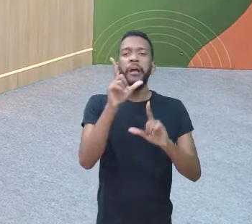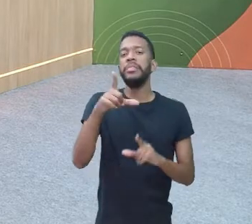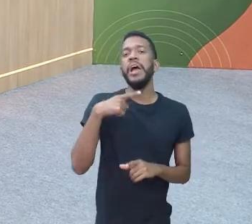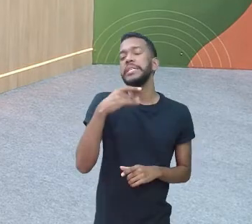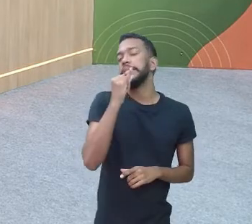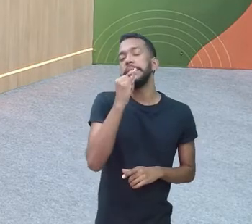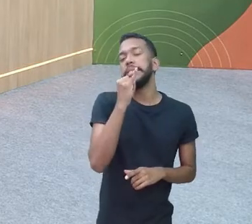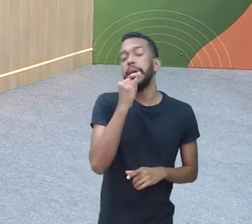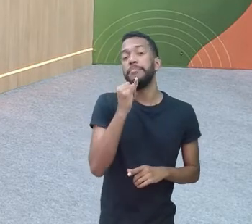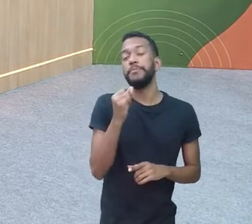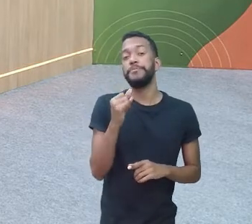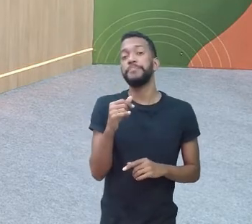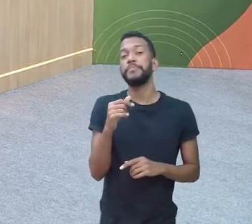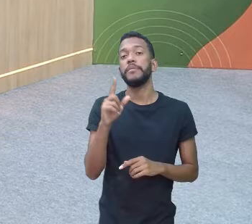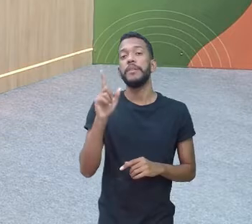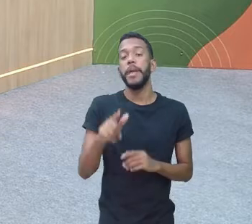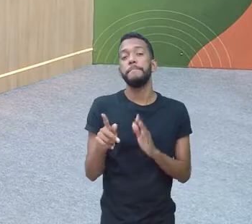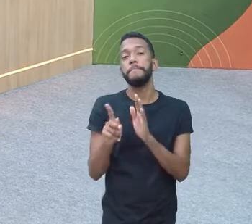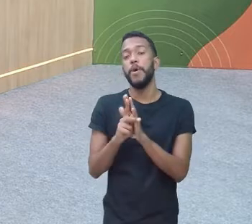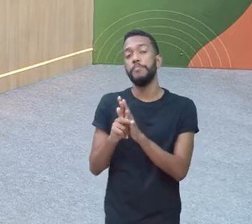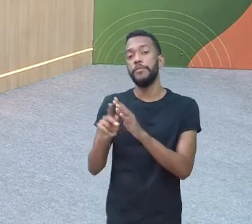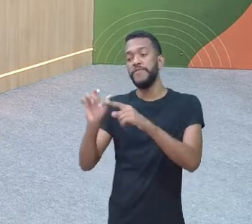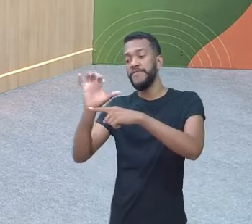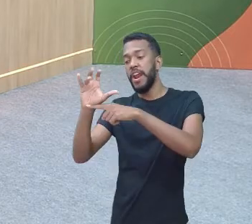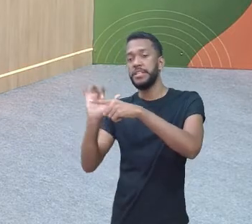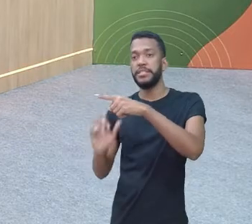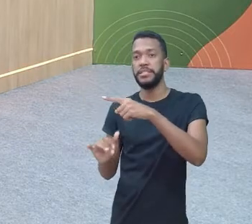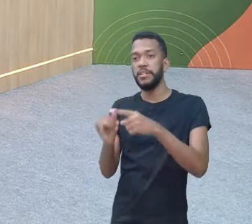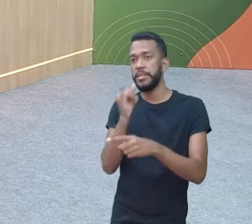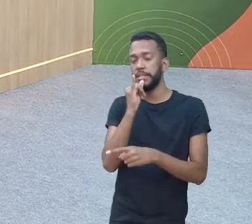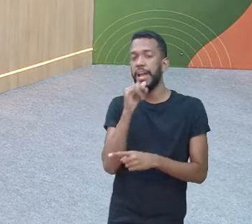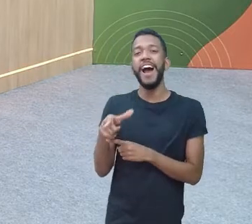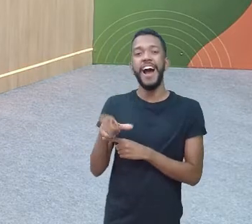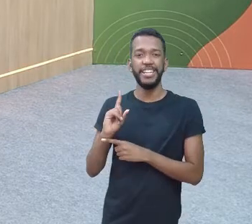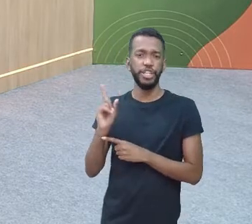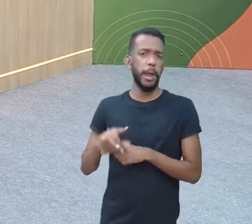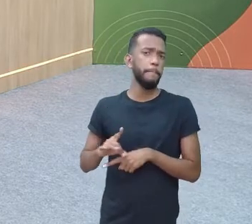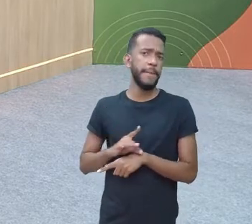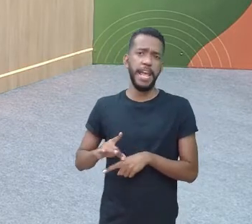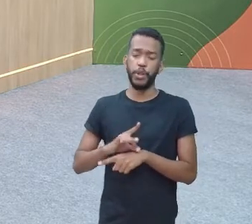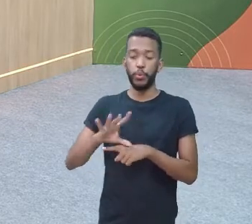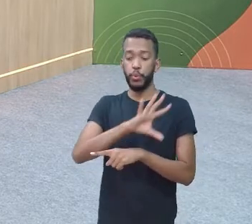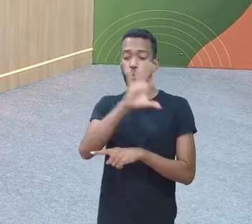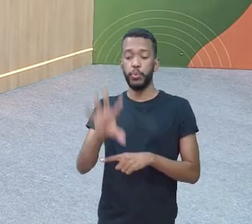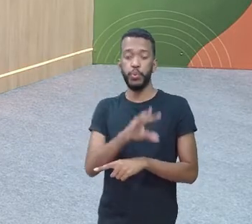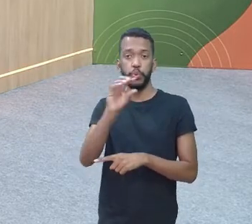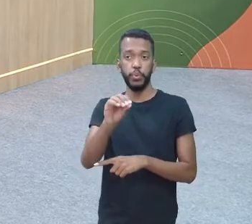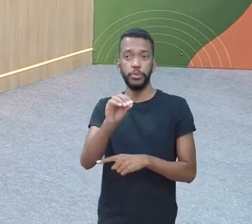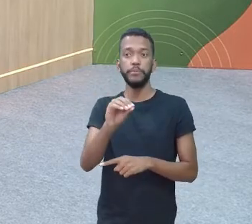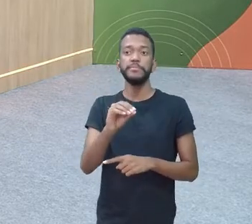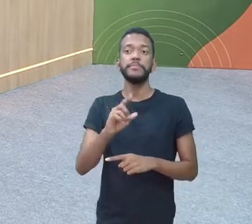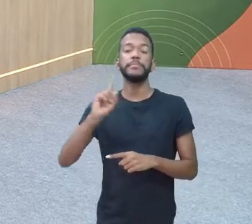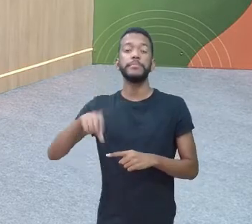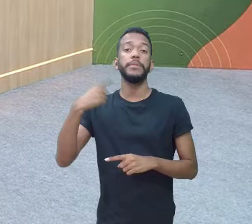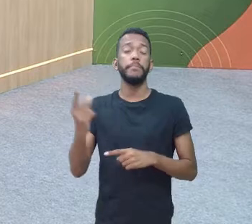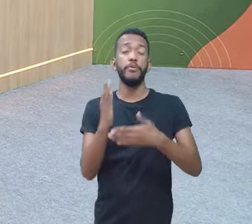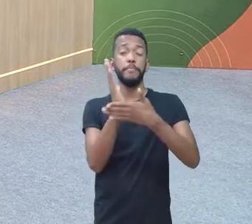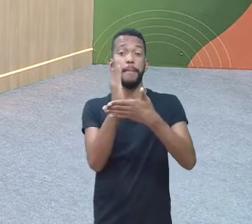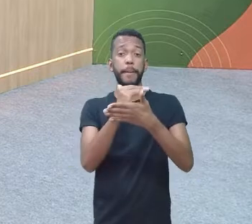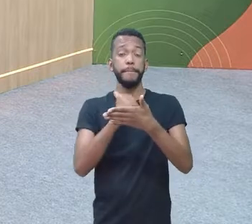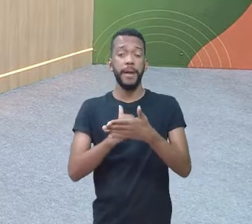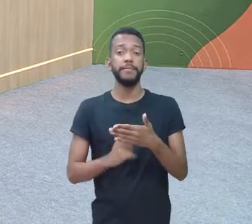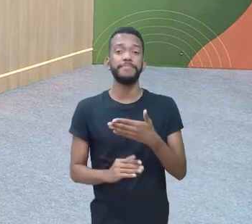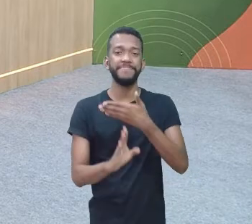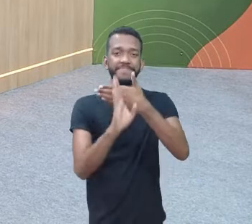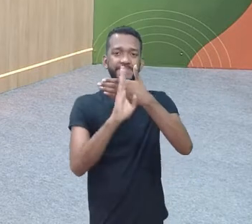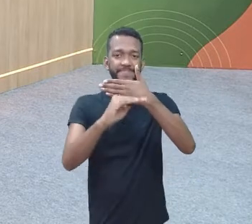fração, né? Se eu tenho um inteiro, inicialmente estava em preto, ó, deixa eu voltar aqui, e depois eu fiz a subdivisão desse preto, esse preto